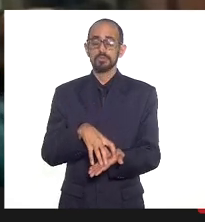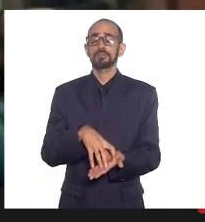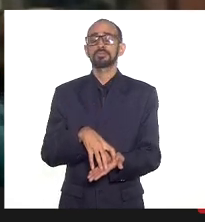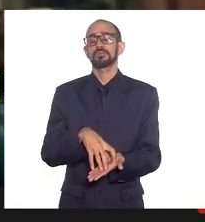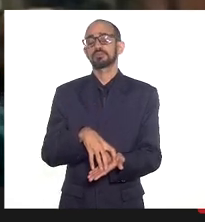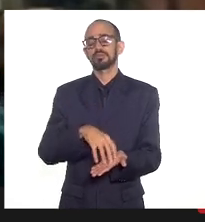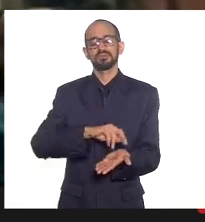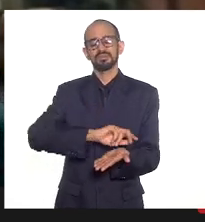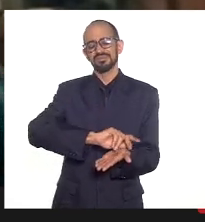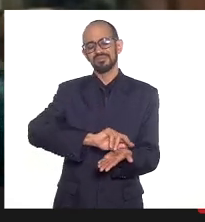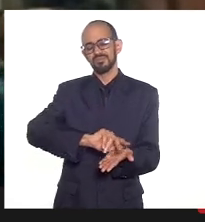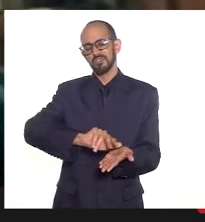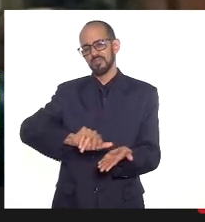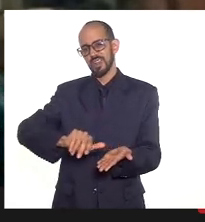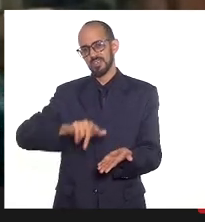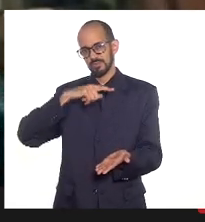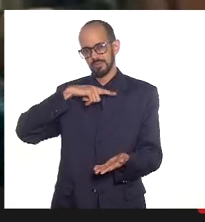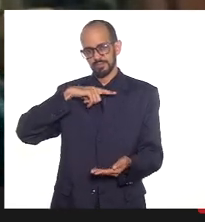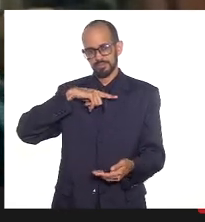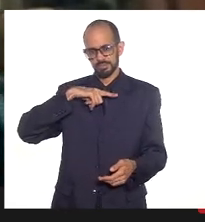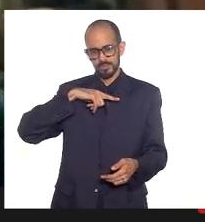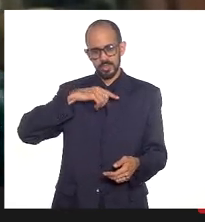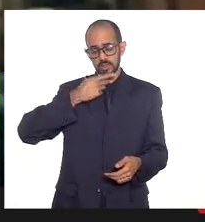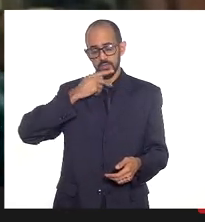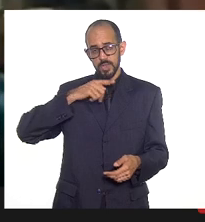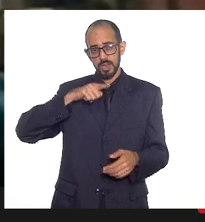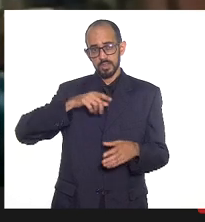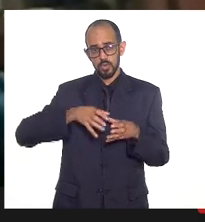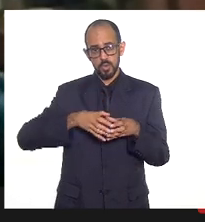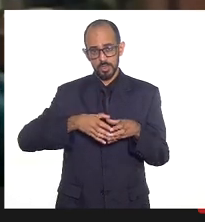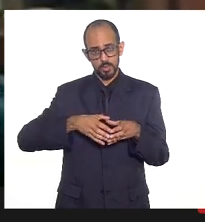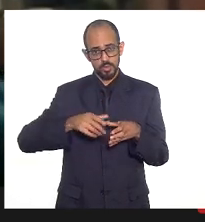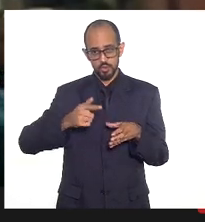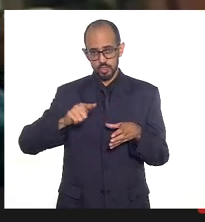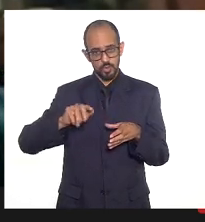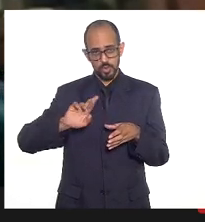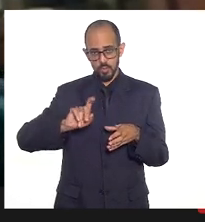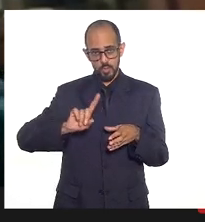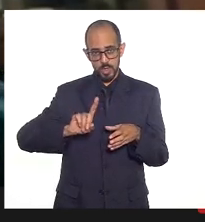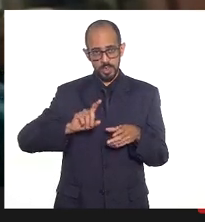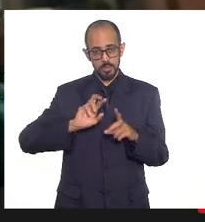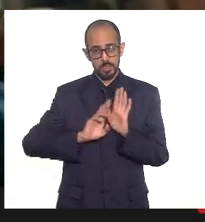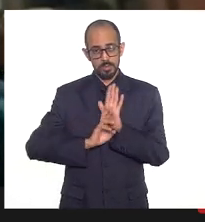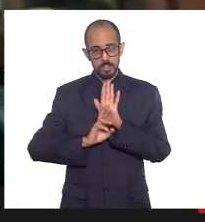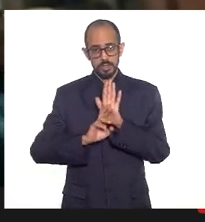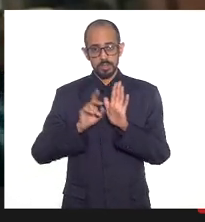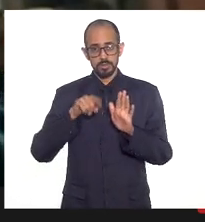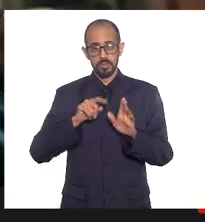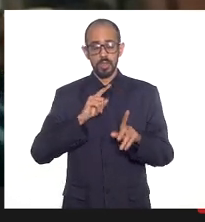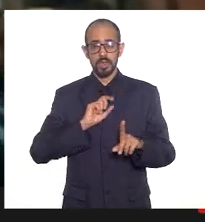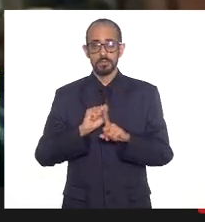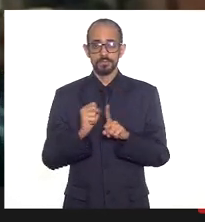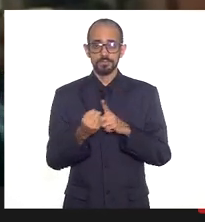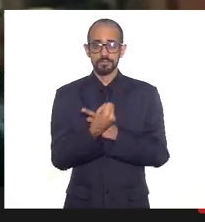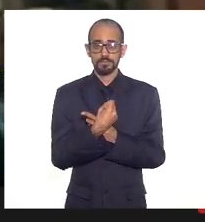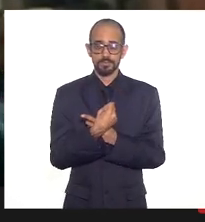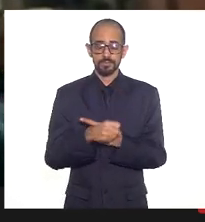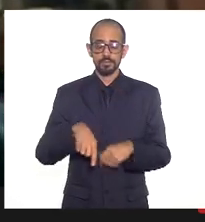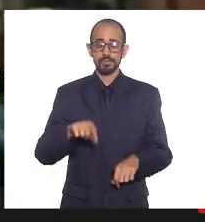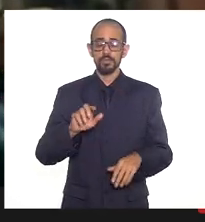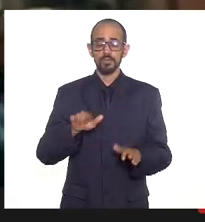eu nem estou aqui falando em nome do Comitê Gestor, porque eu represento só a sociedade civil ali dentro. É um órgão multissetorial que reúne academia,